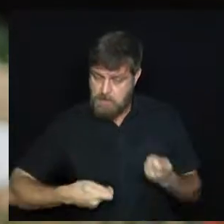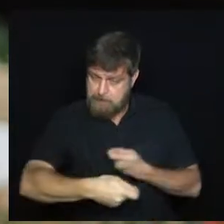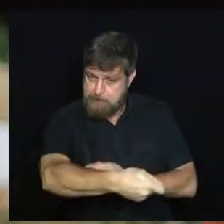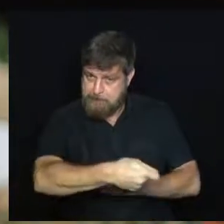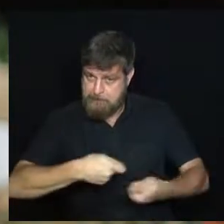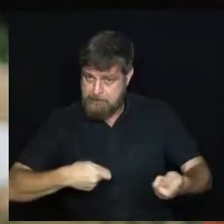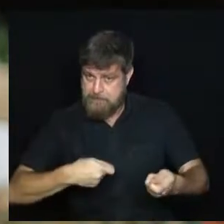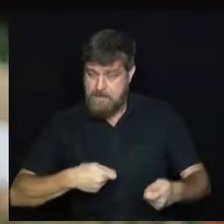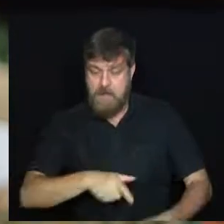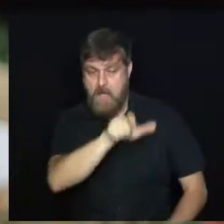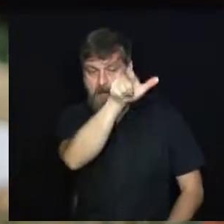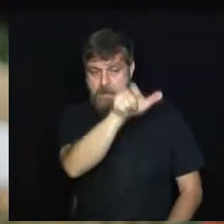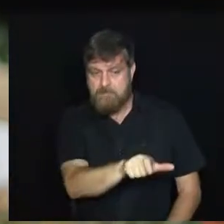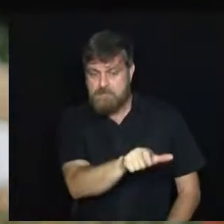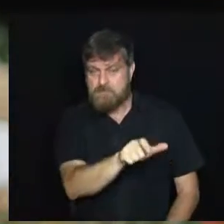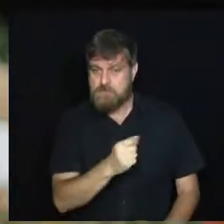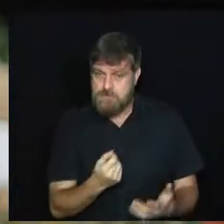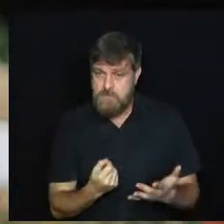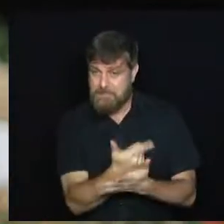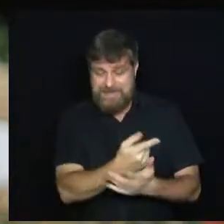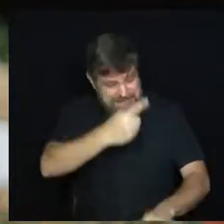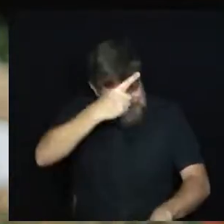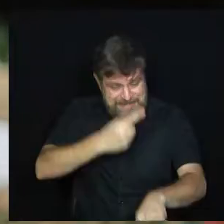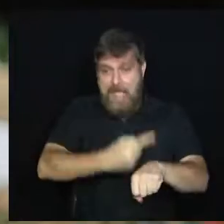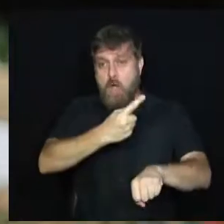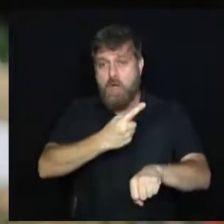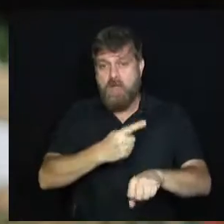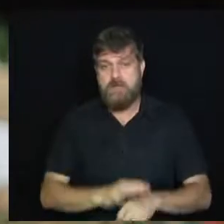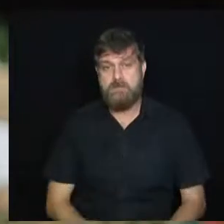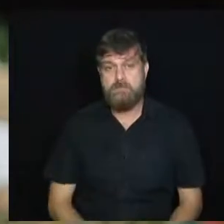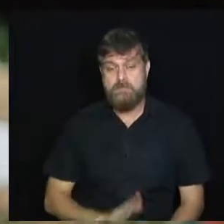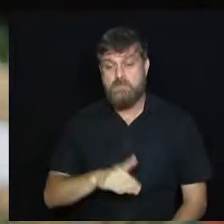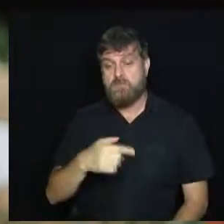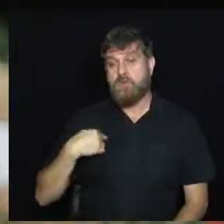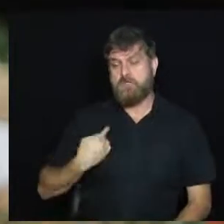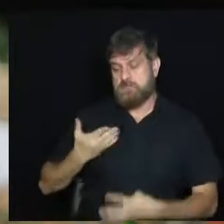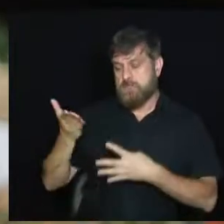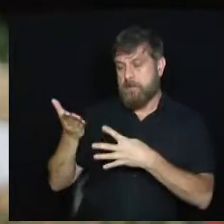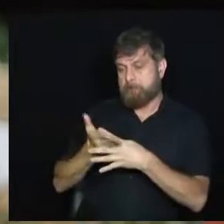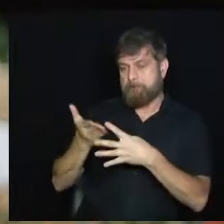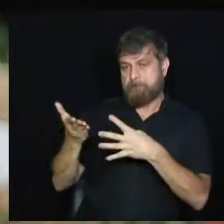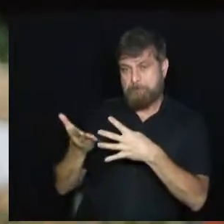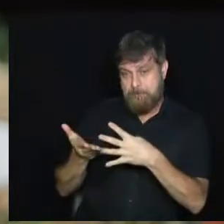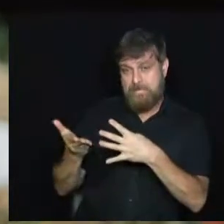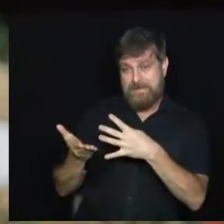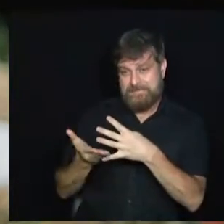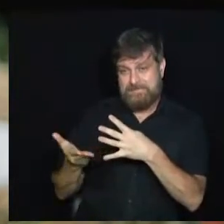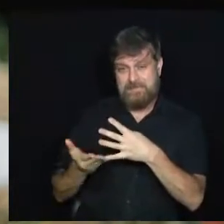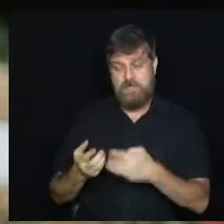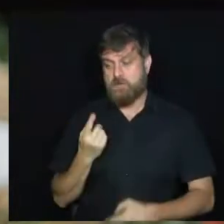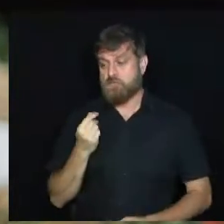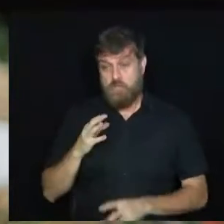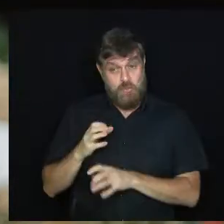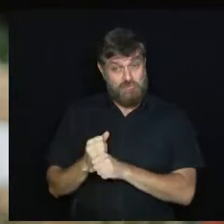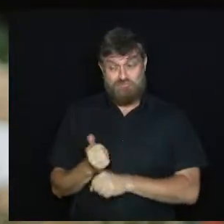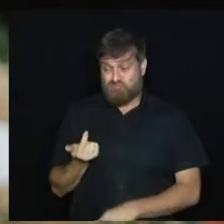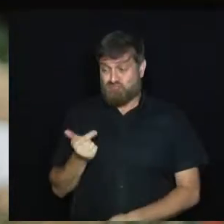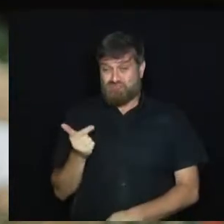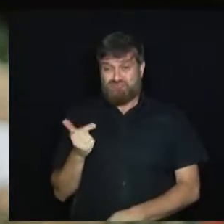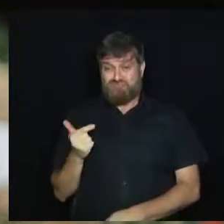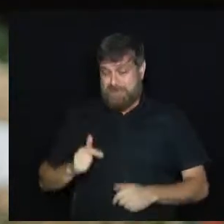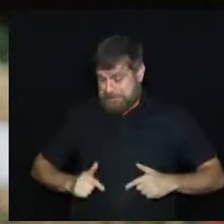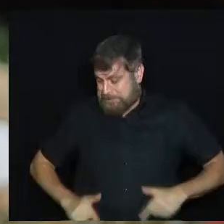repassando para uma outra pessoa no exato momento. Quando a gente parcela, significa que a gente não tem esse dinheiro nesse